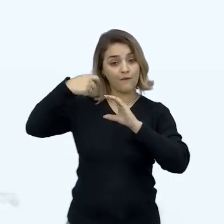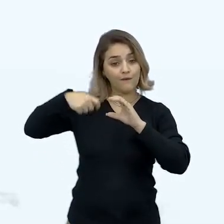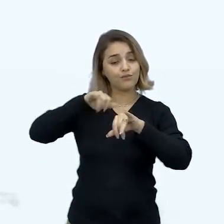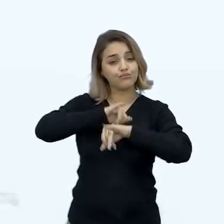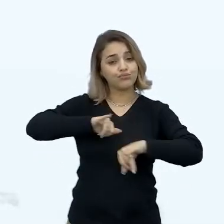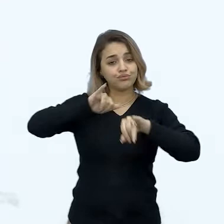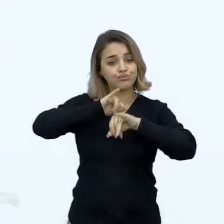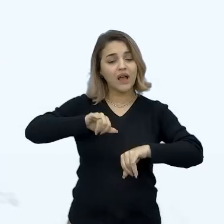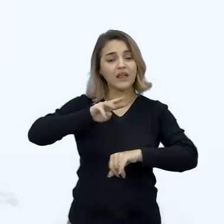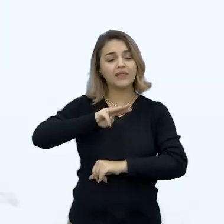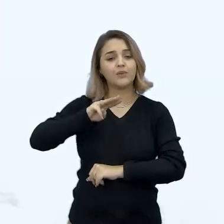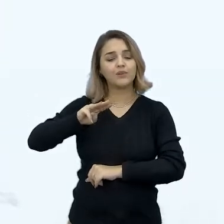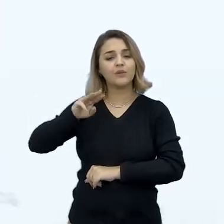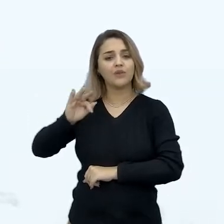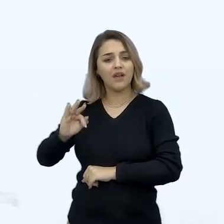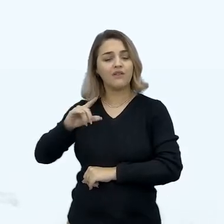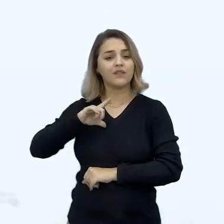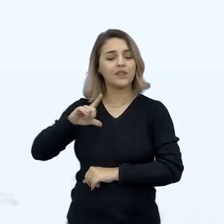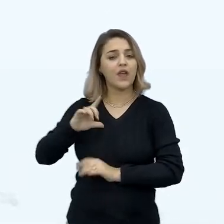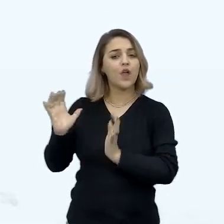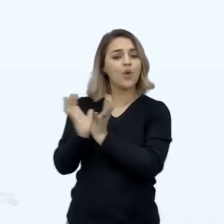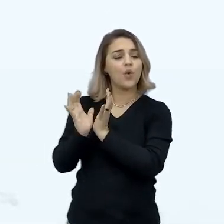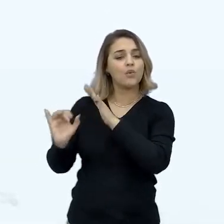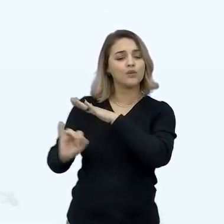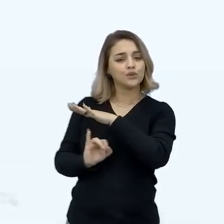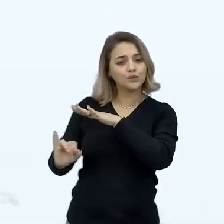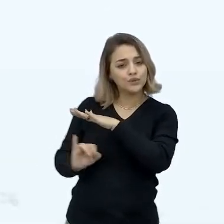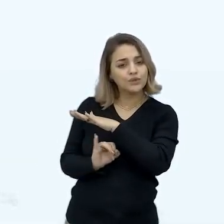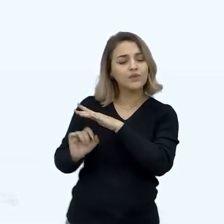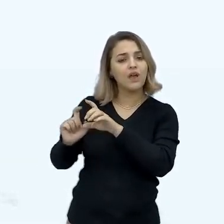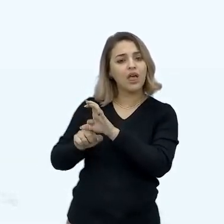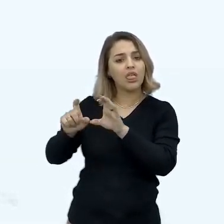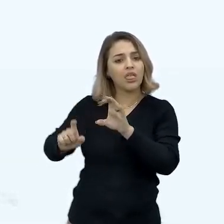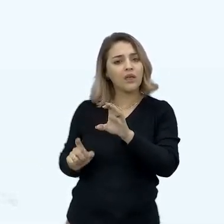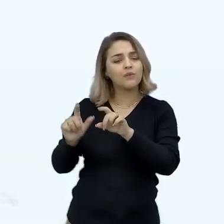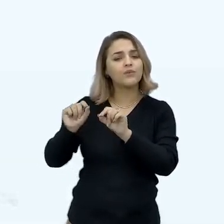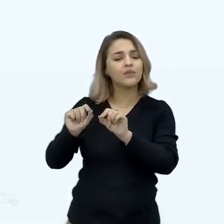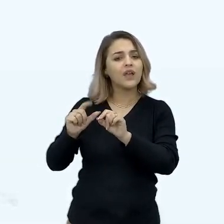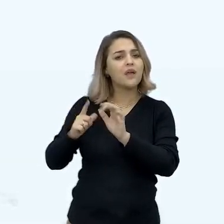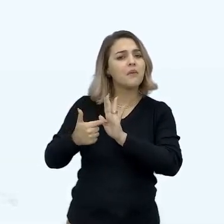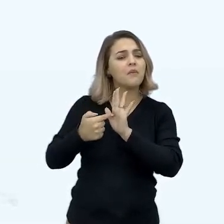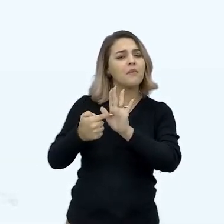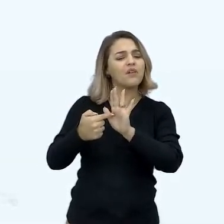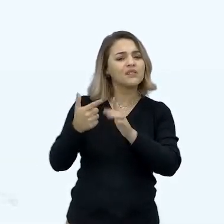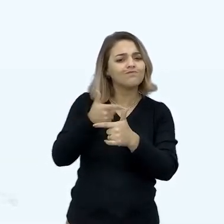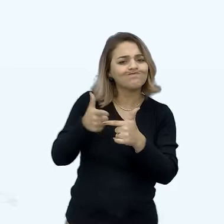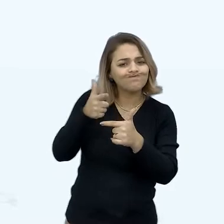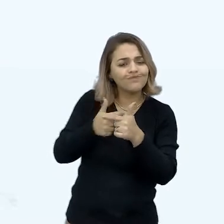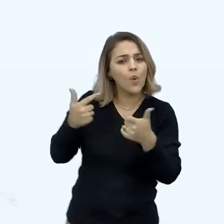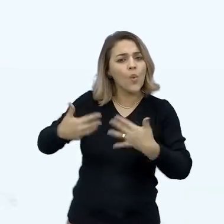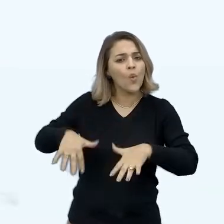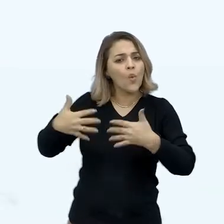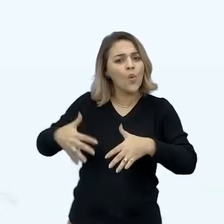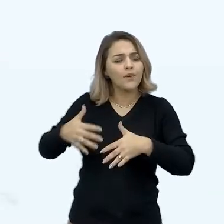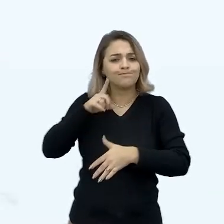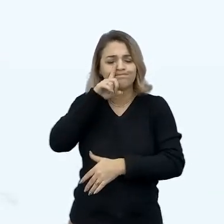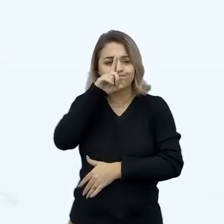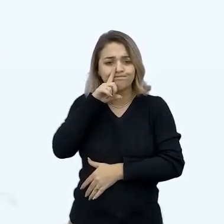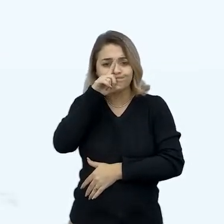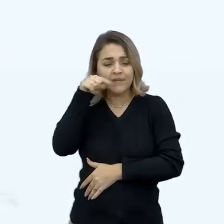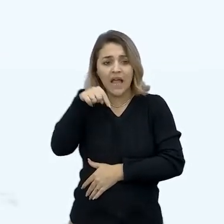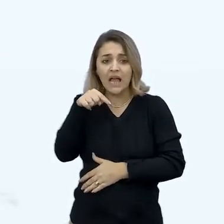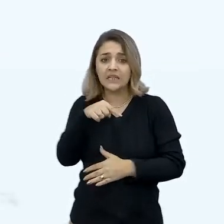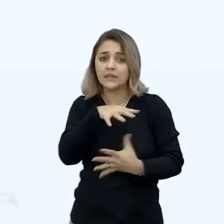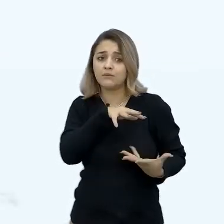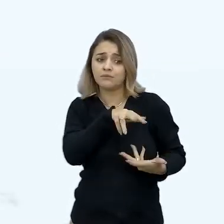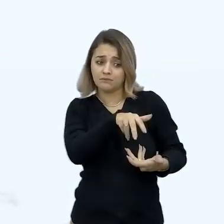WWF, uma organização independente de conservação com atuação no planeta todo, retrata um grande problema. Essa é a nossa casa,